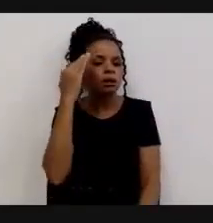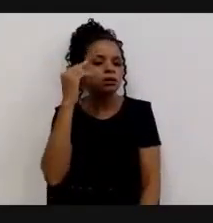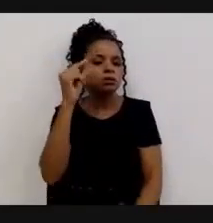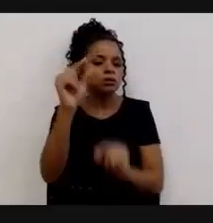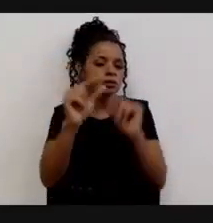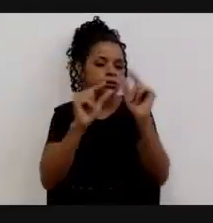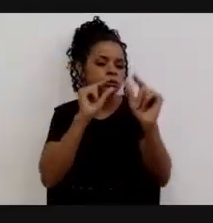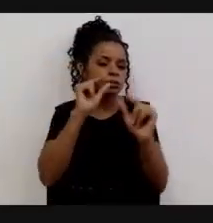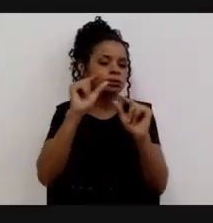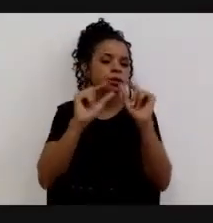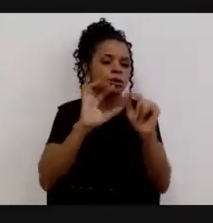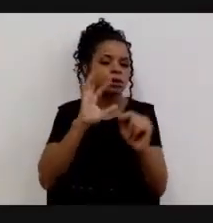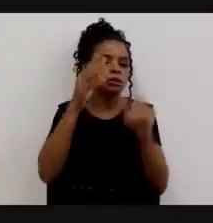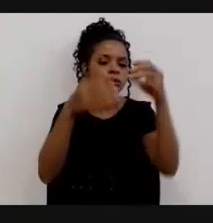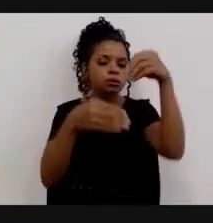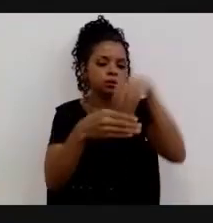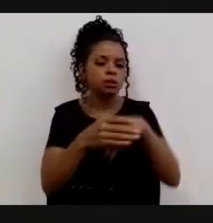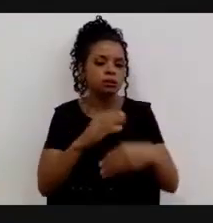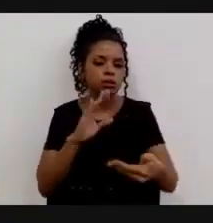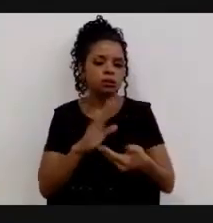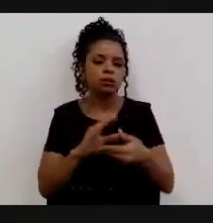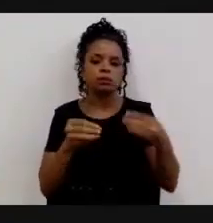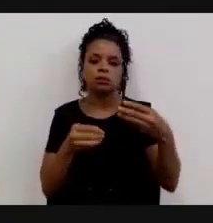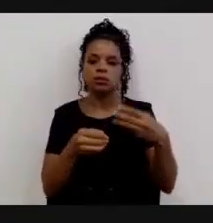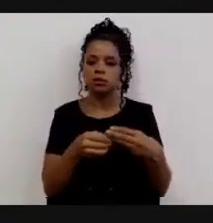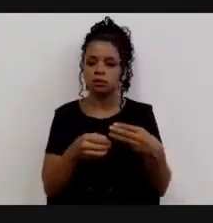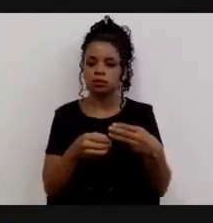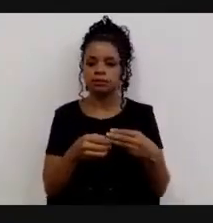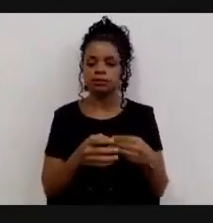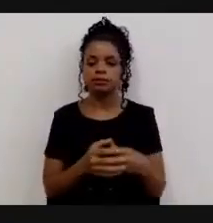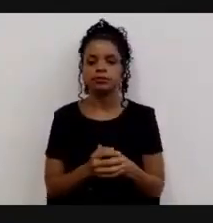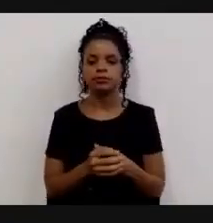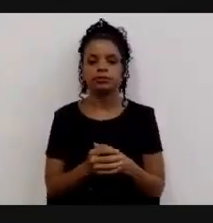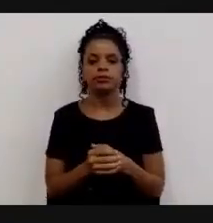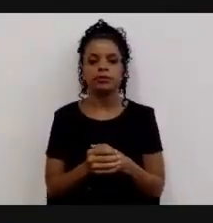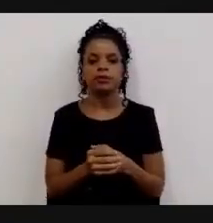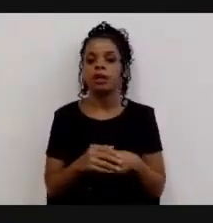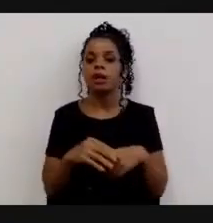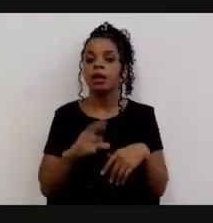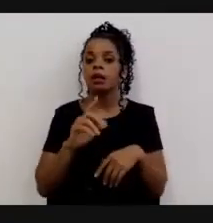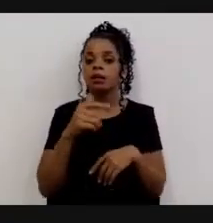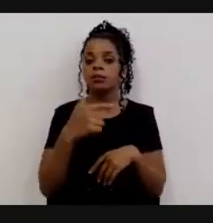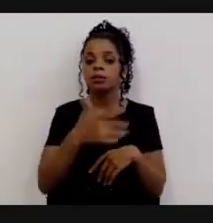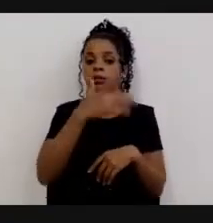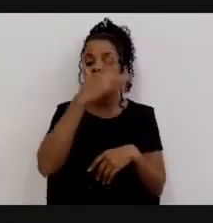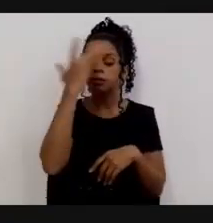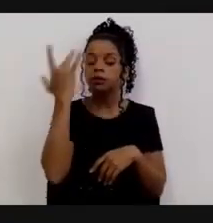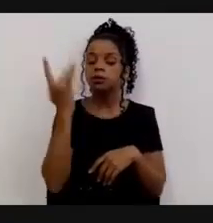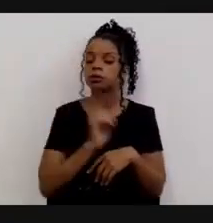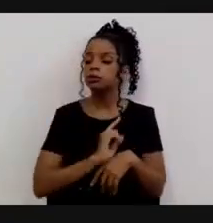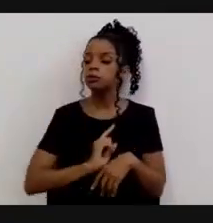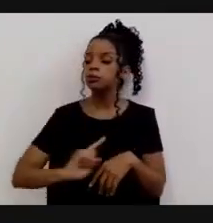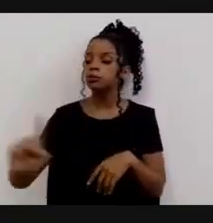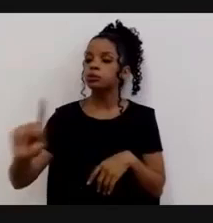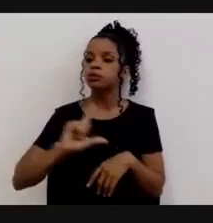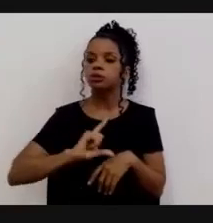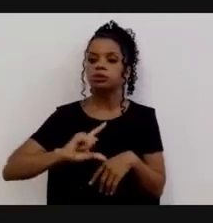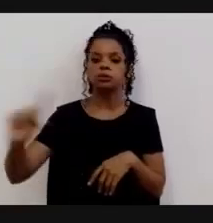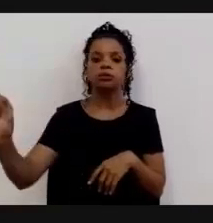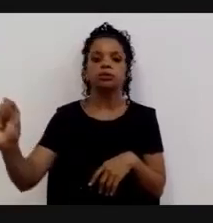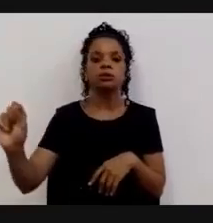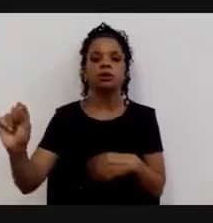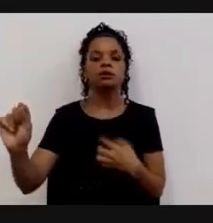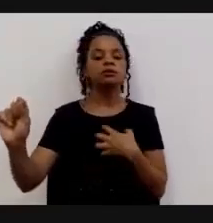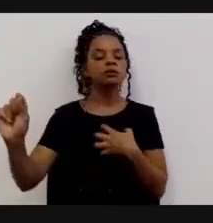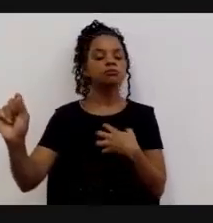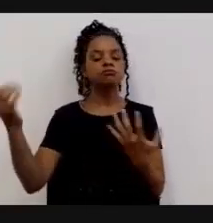acontece numa Câmara Municipal. E, ao saírem de lá, eles saem com essa sensação de que estão mais inclusos